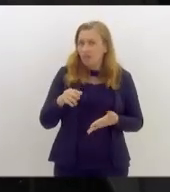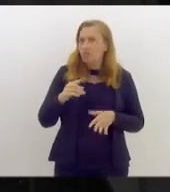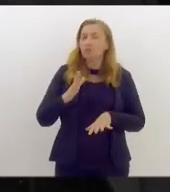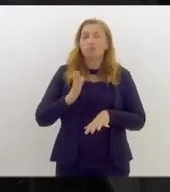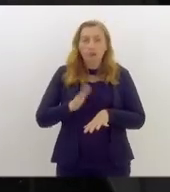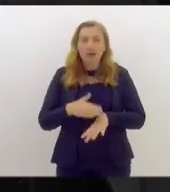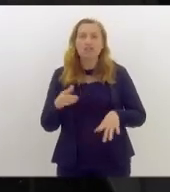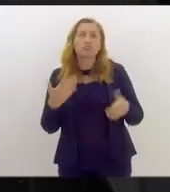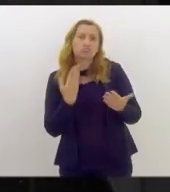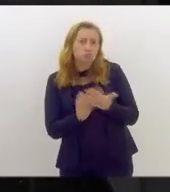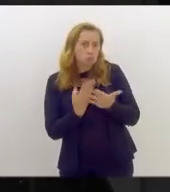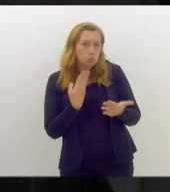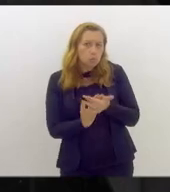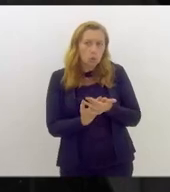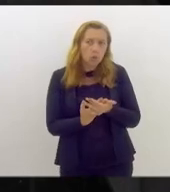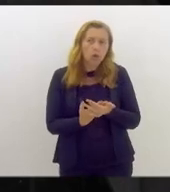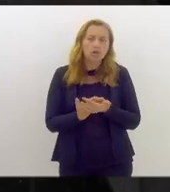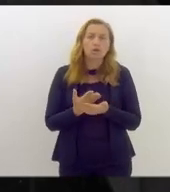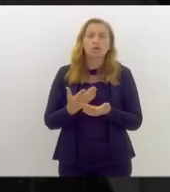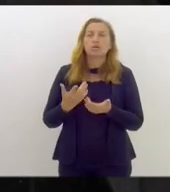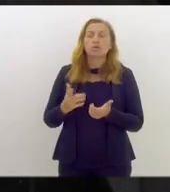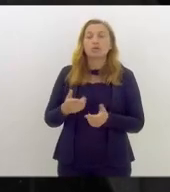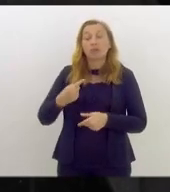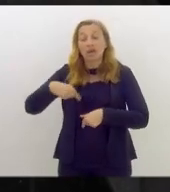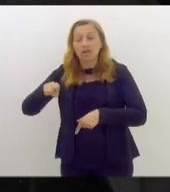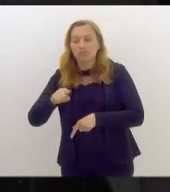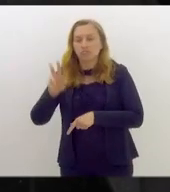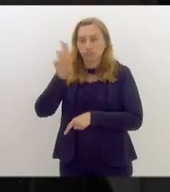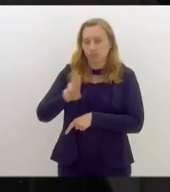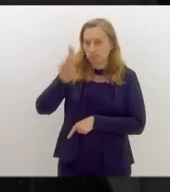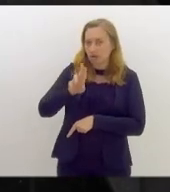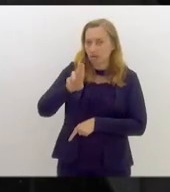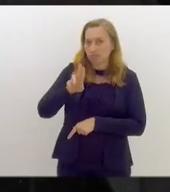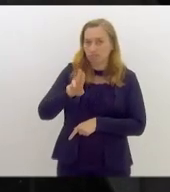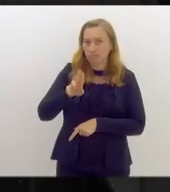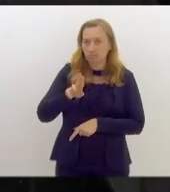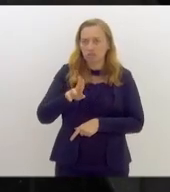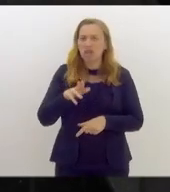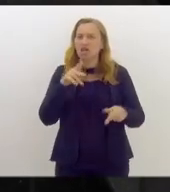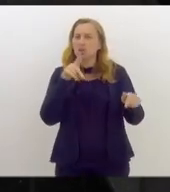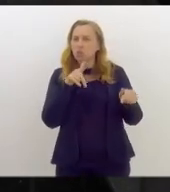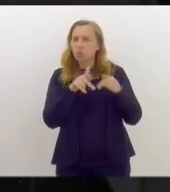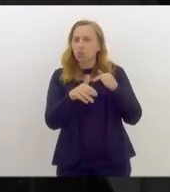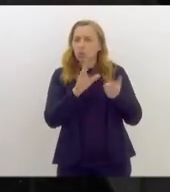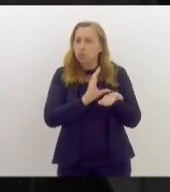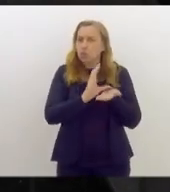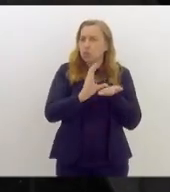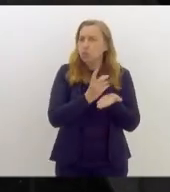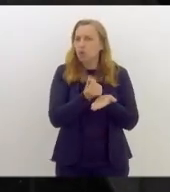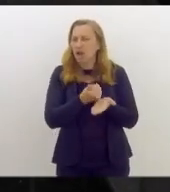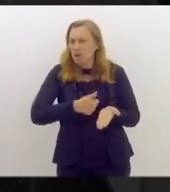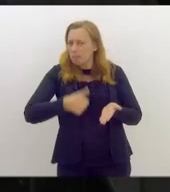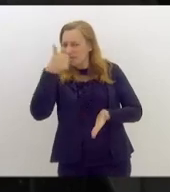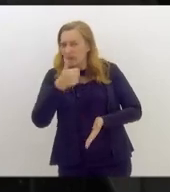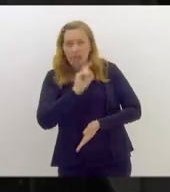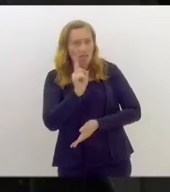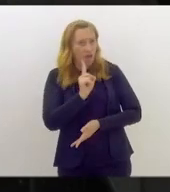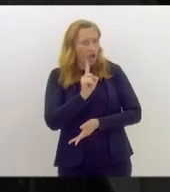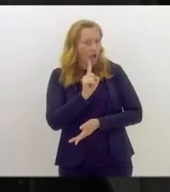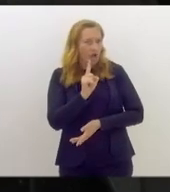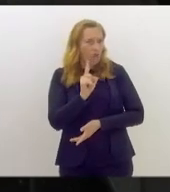mais para estudar quanto mais para frequentar o ambiente universitário e esse corte esse último corte não foi o primeiro evidentemente